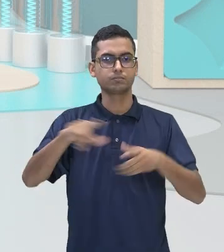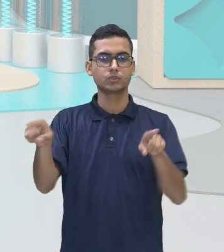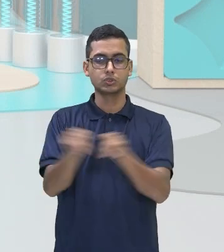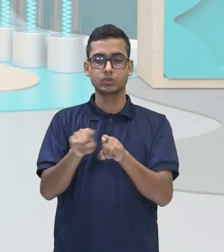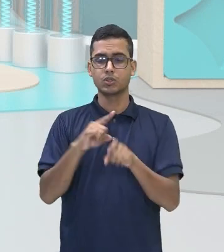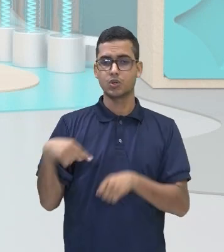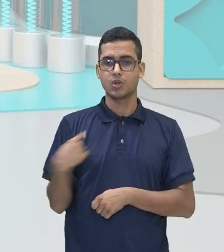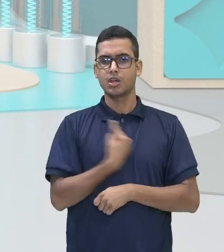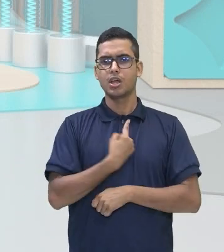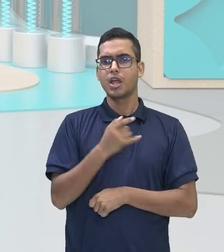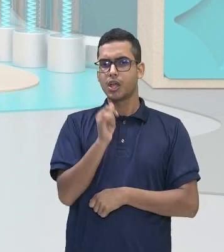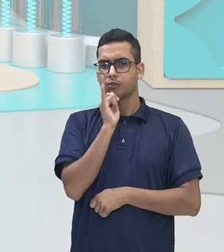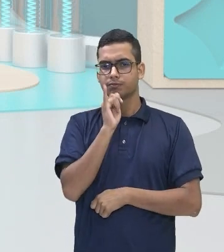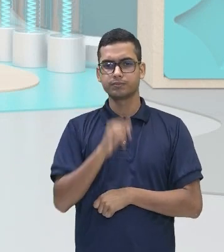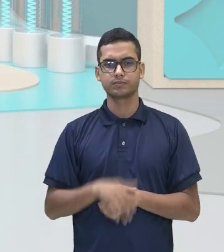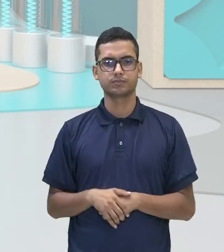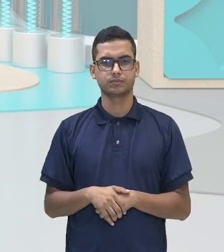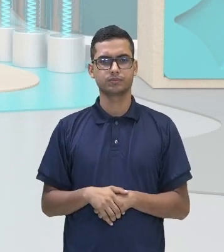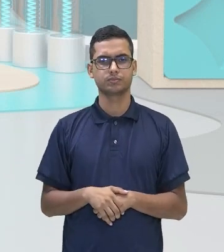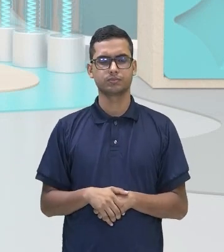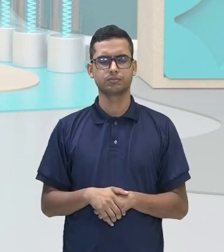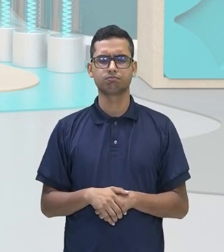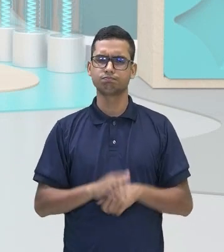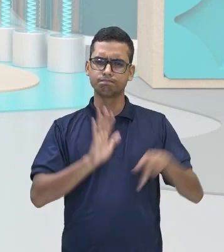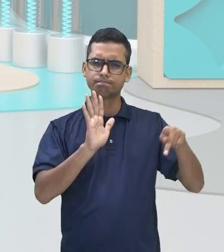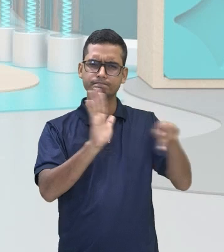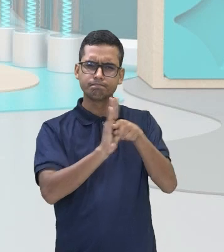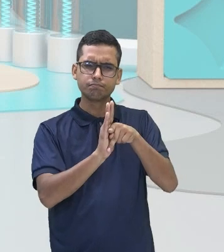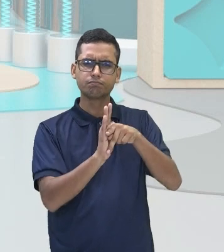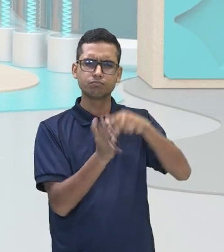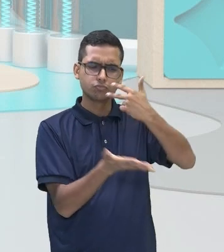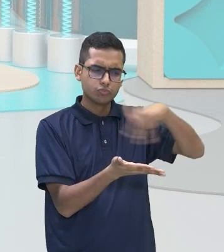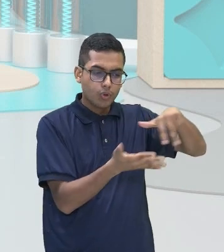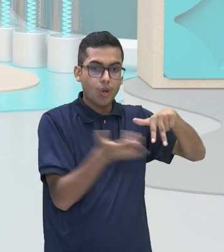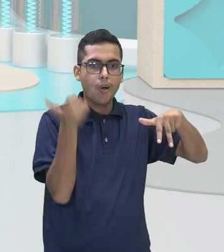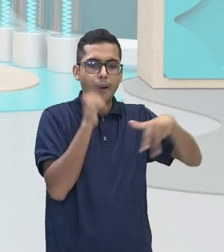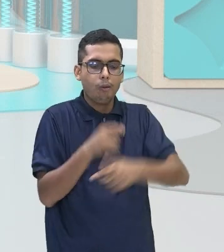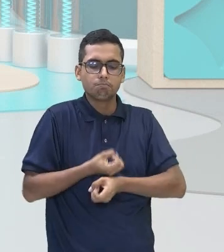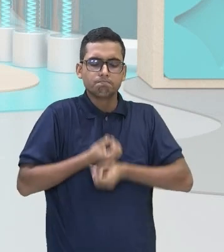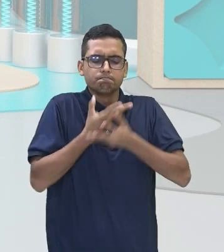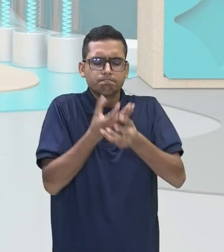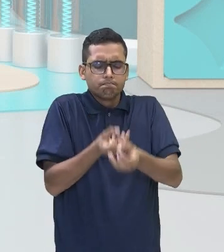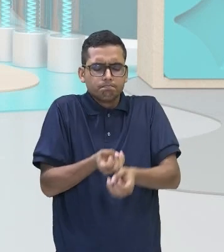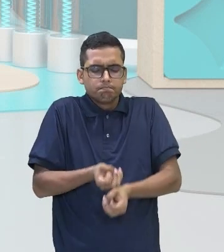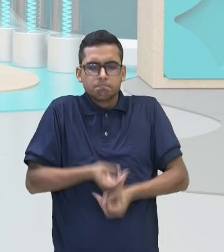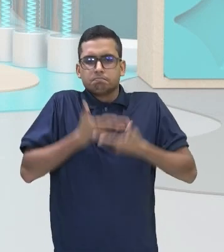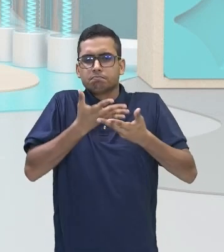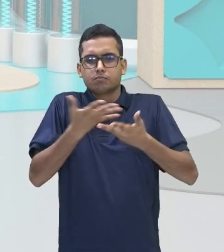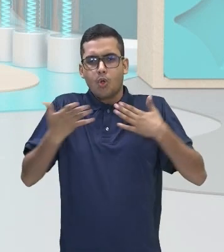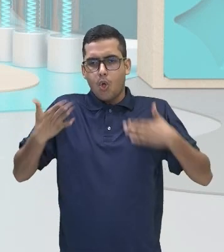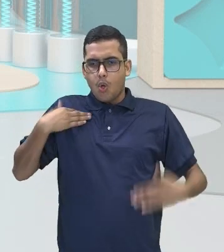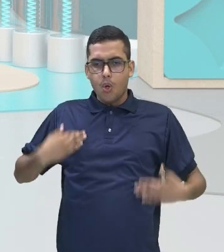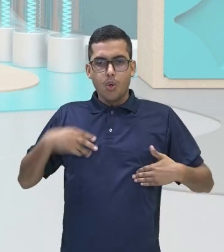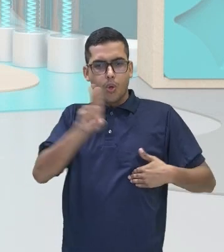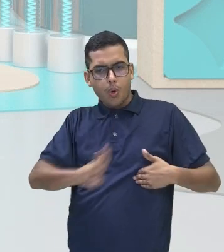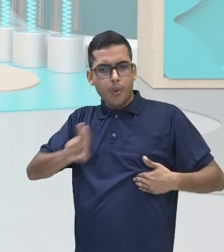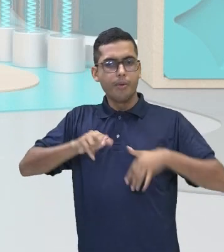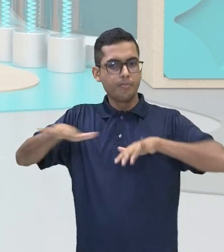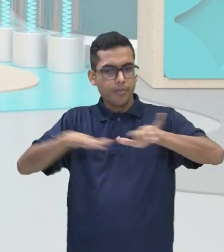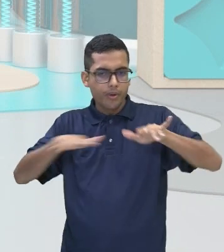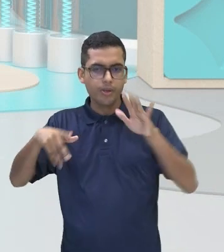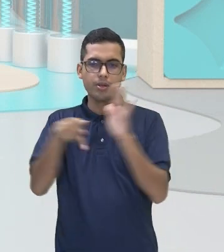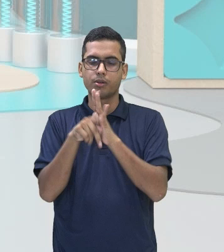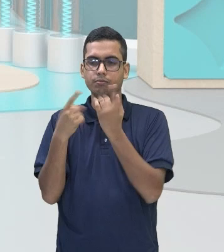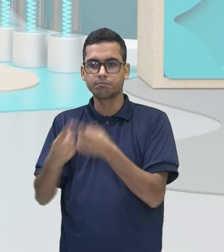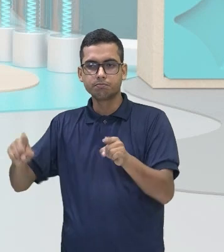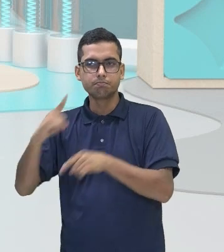pode chamar isso propriamente de dança, mas a gente consegue ver uma manifestação corporal utilizando o movimento, embalado por música, e a gente